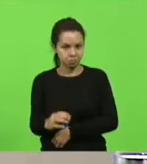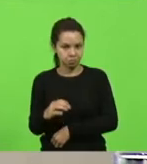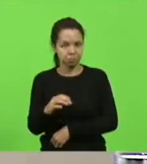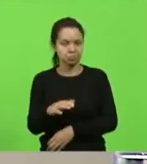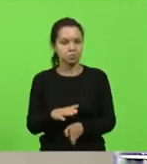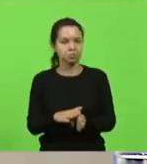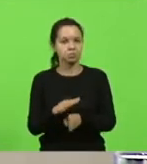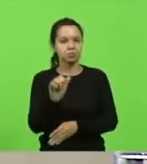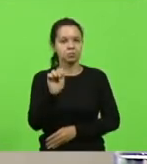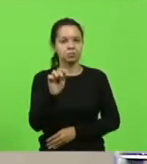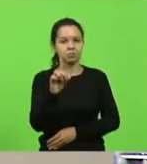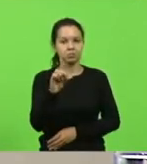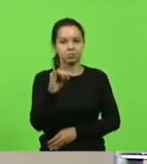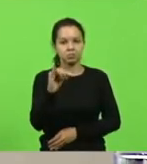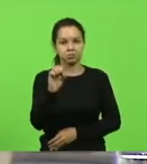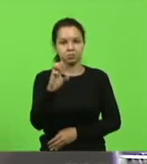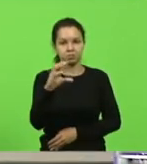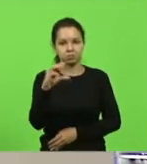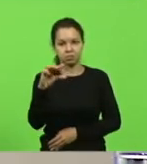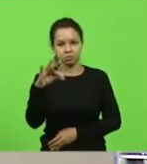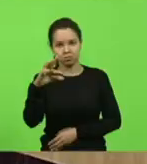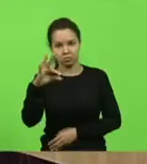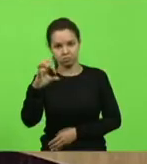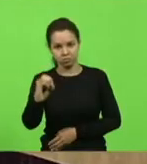Gisele de Moraes Ferreira Junior